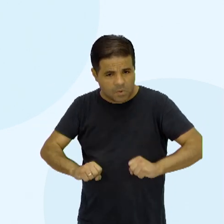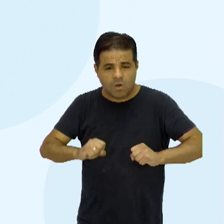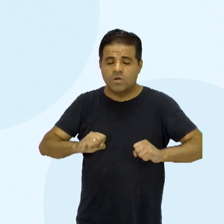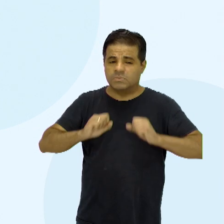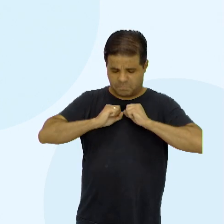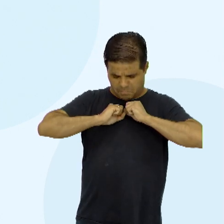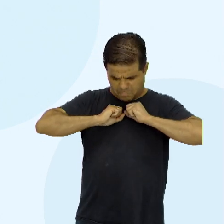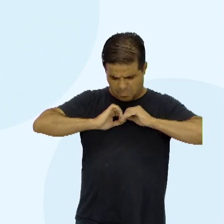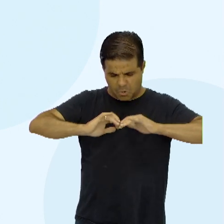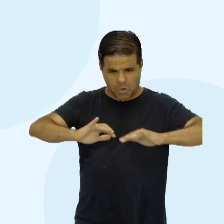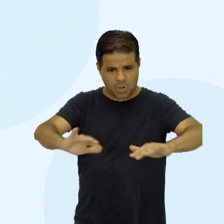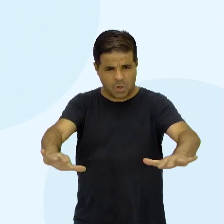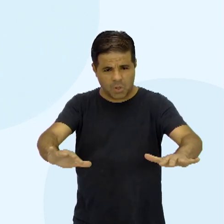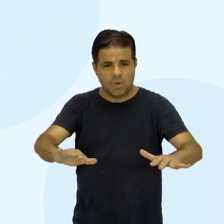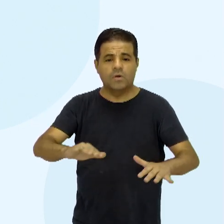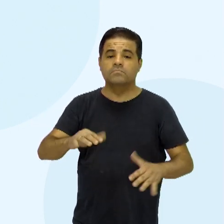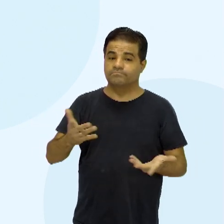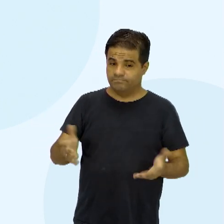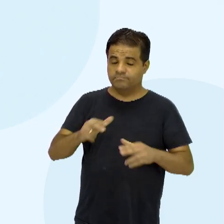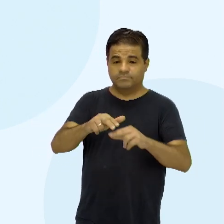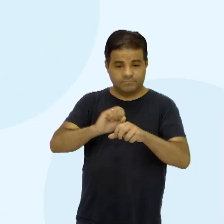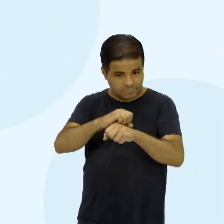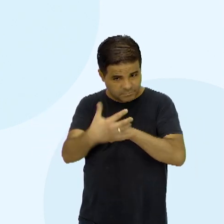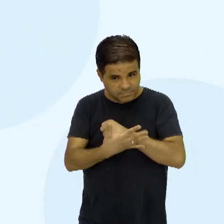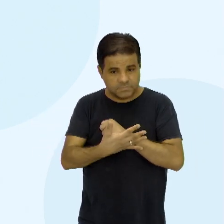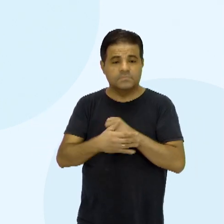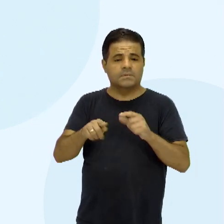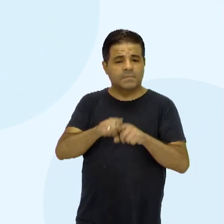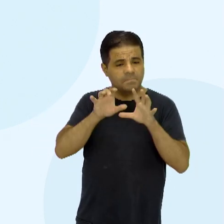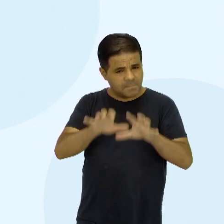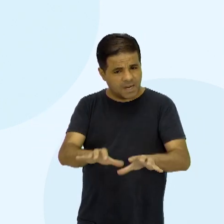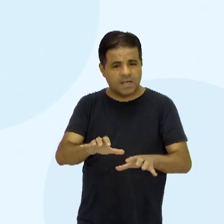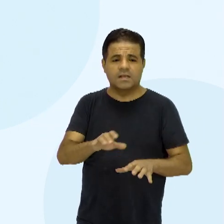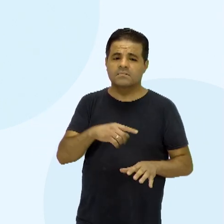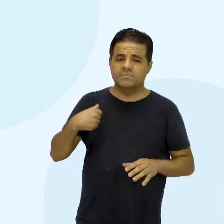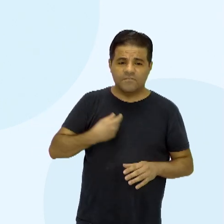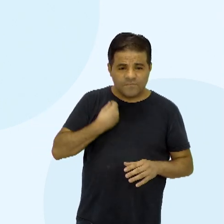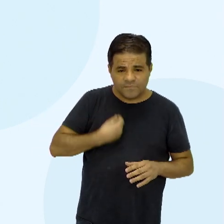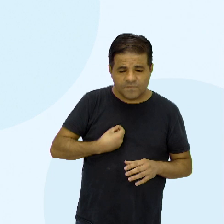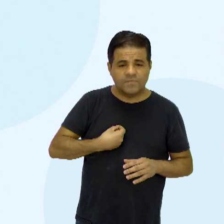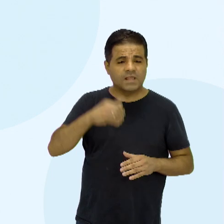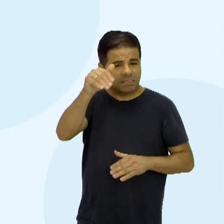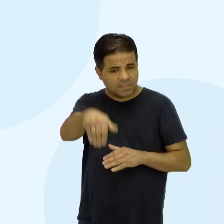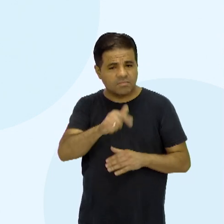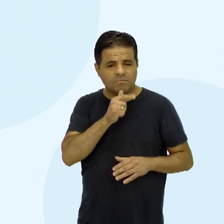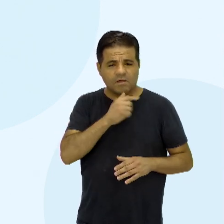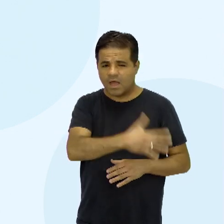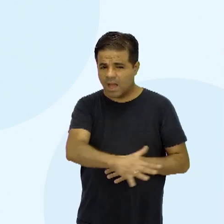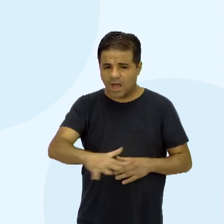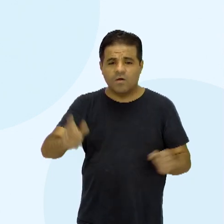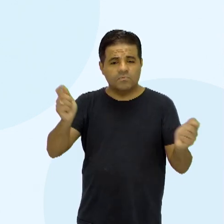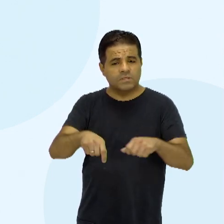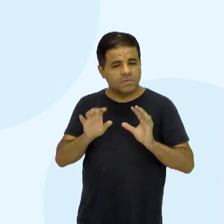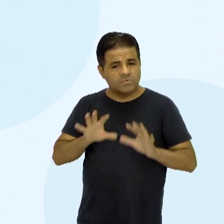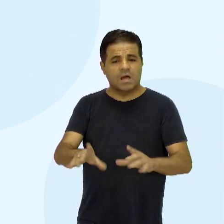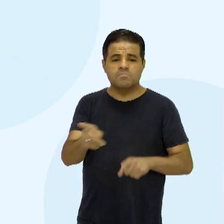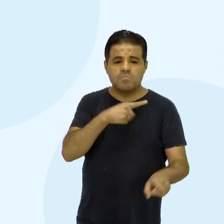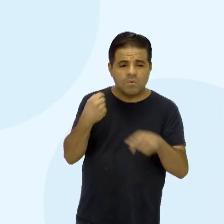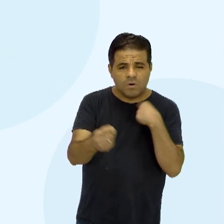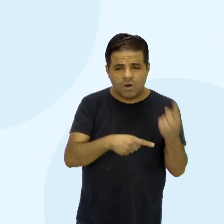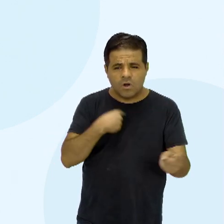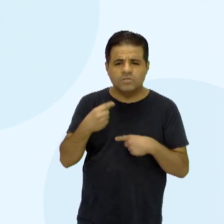levar a contaminações pela Covid-19, além de impactar diretamente a vida marinha, podendo causar a morte